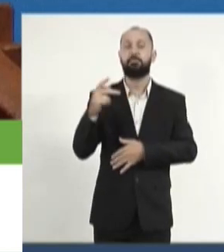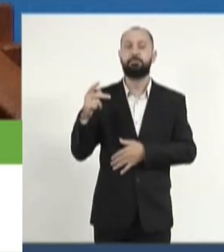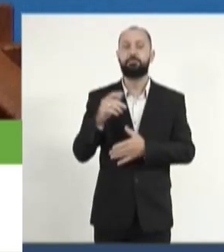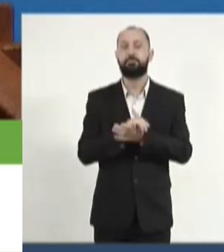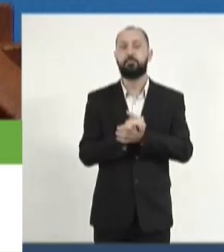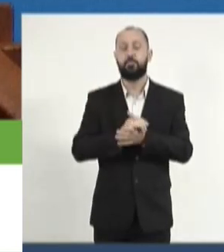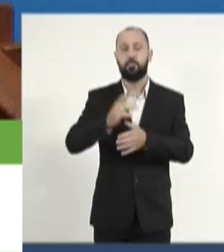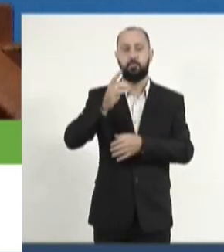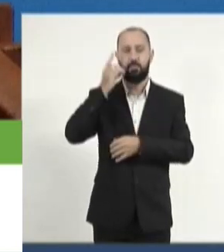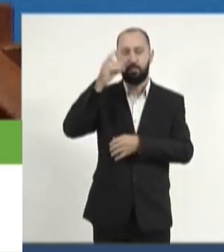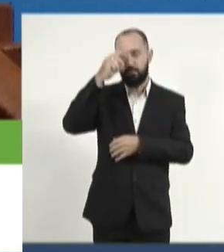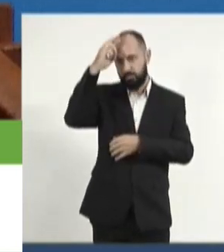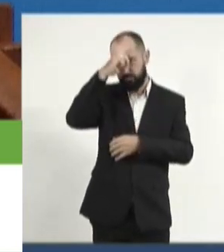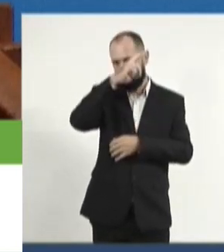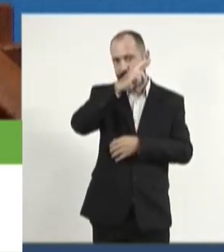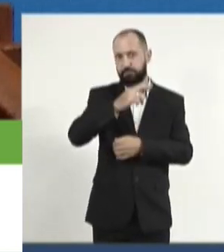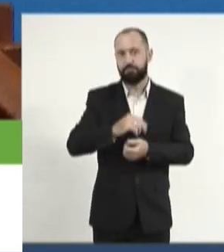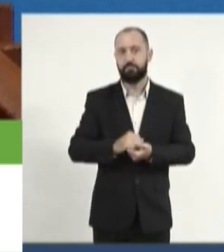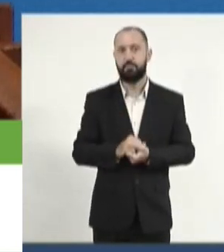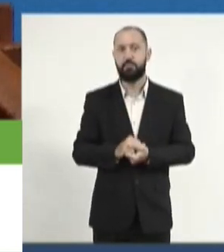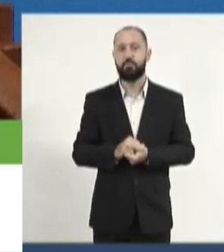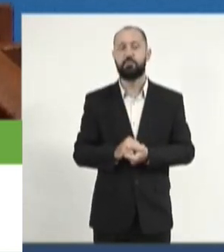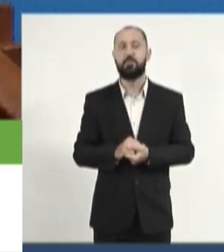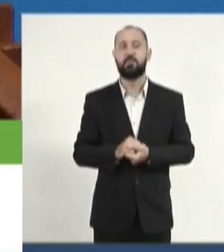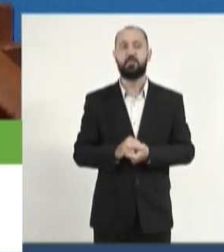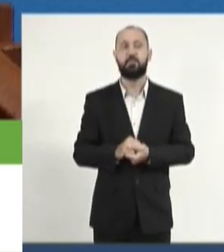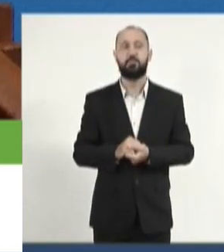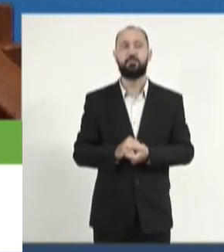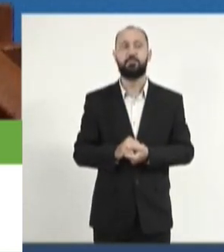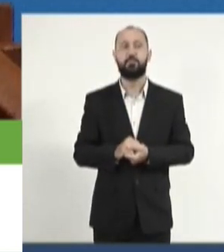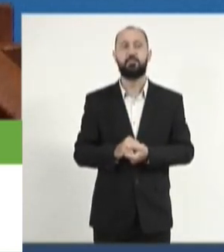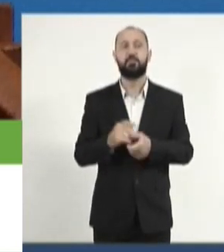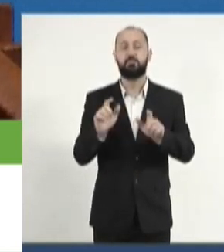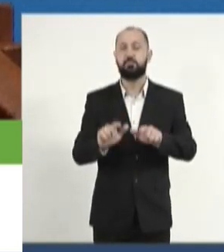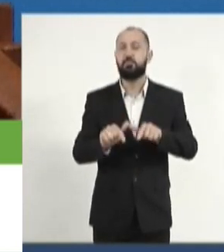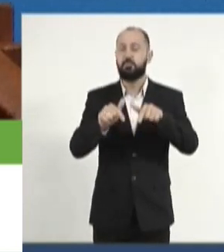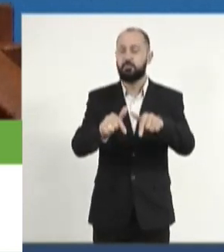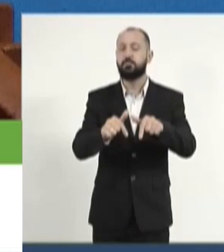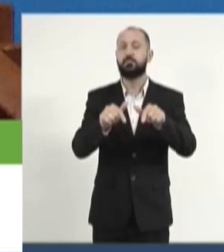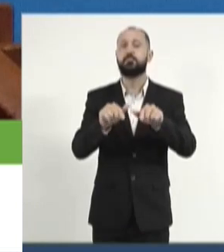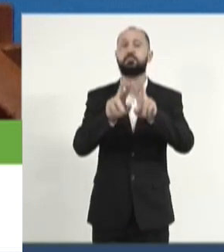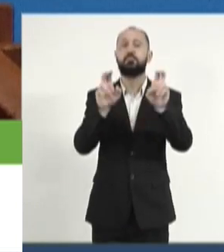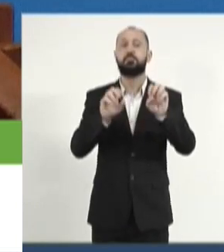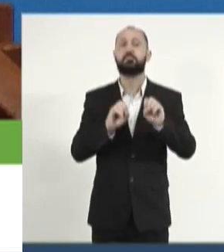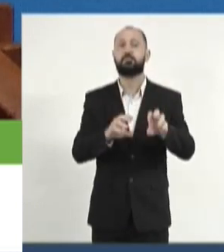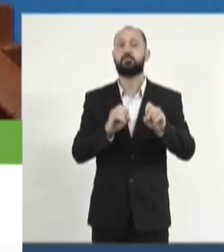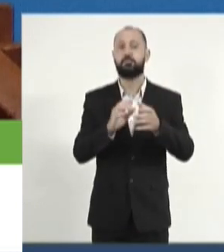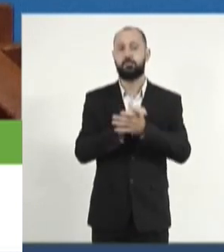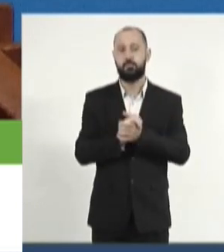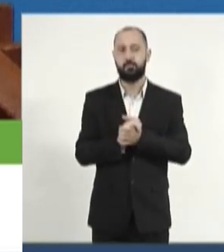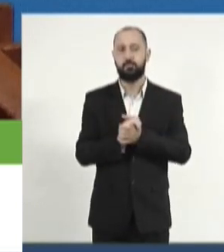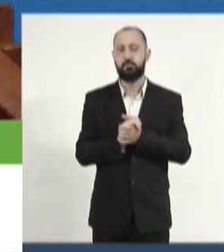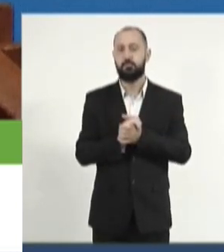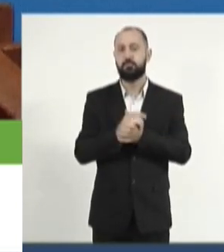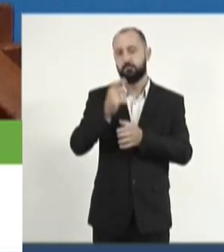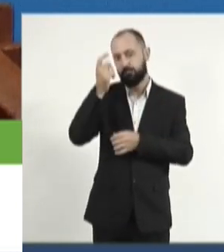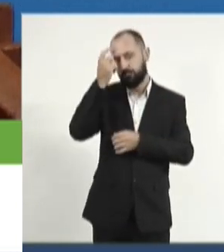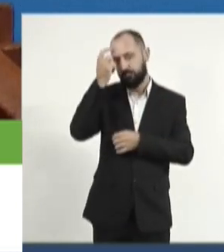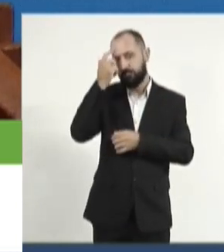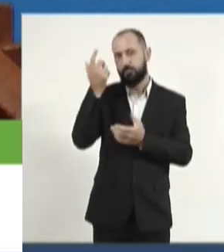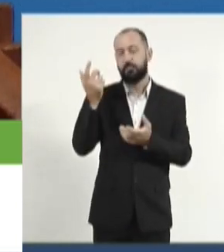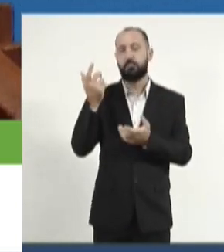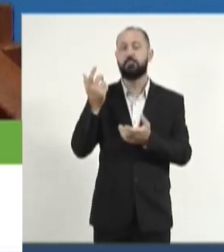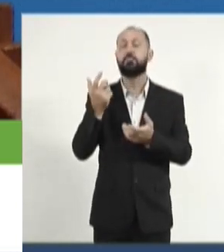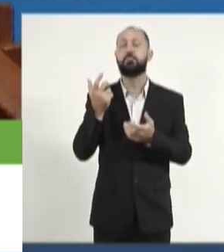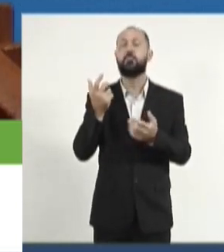presidente, deputado Rinaldo, que é um colega que milita na educação, imagina, Vossa Excelência, os municípios,